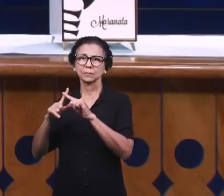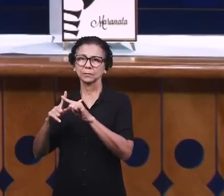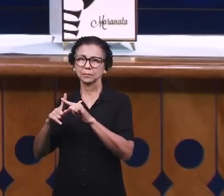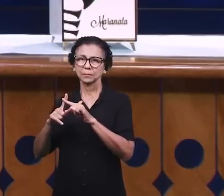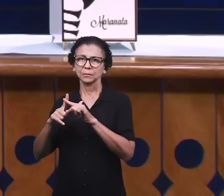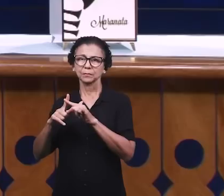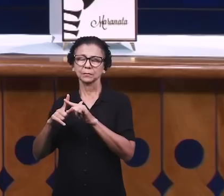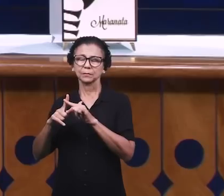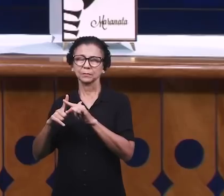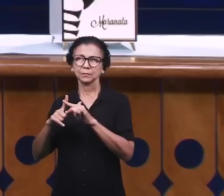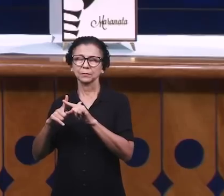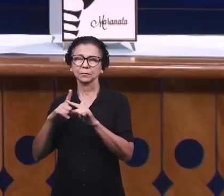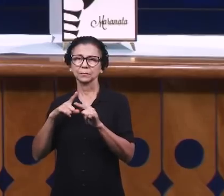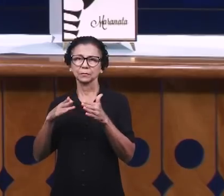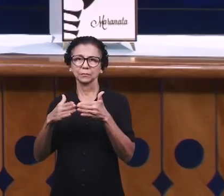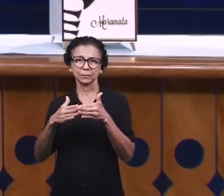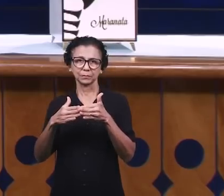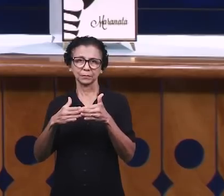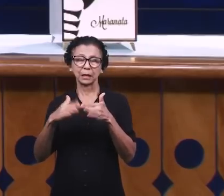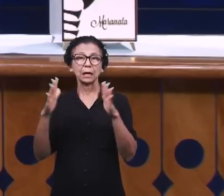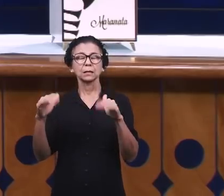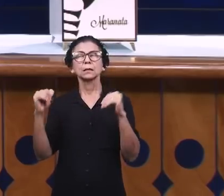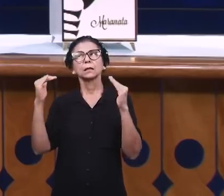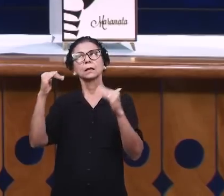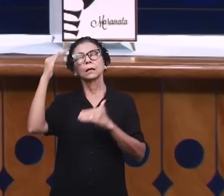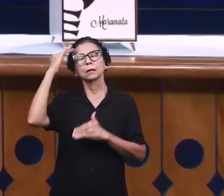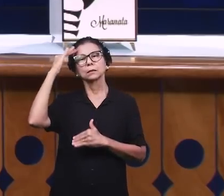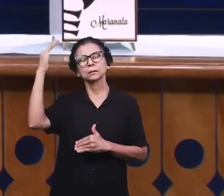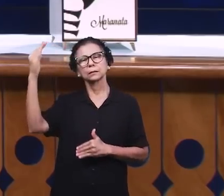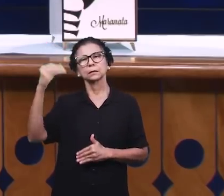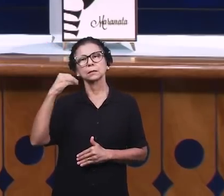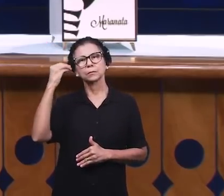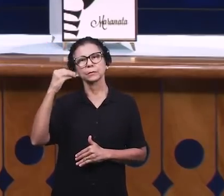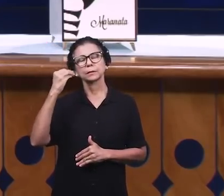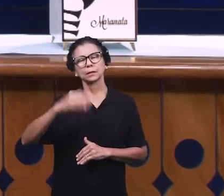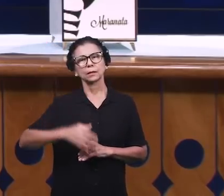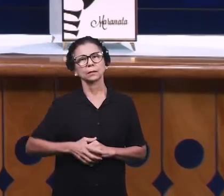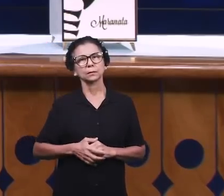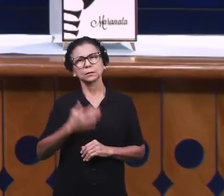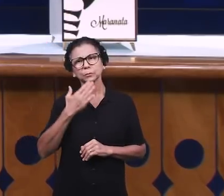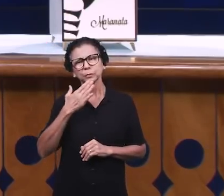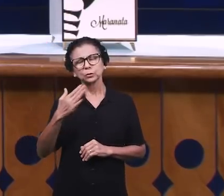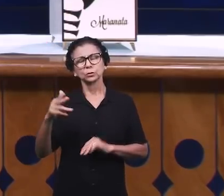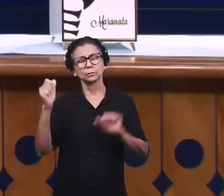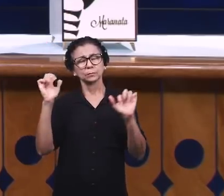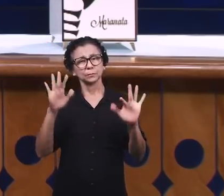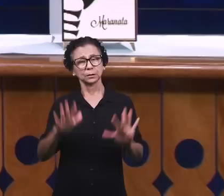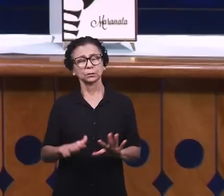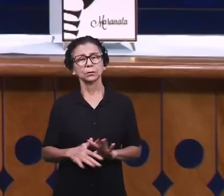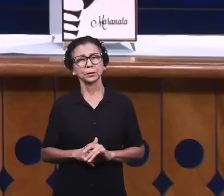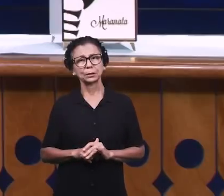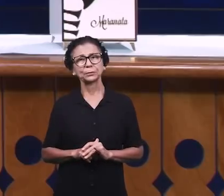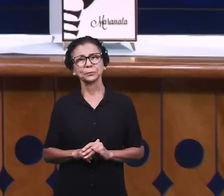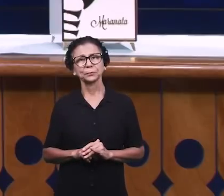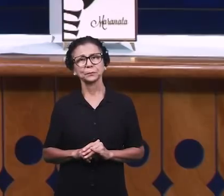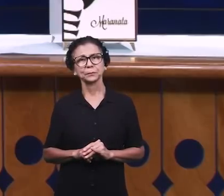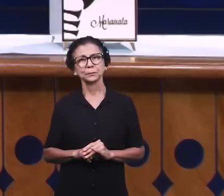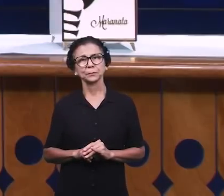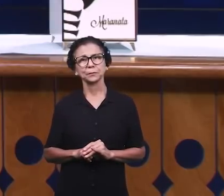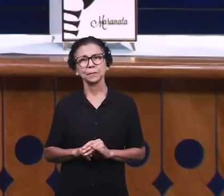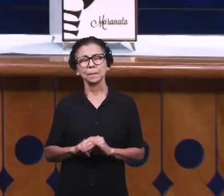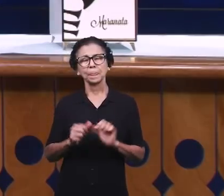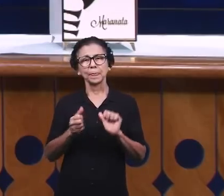direção e nós vivemos essa direção. Louvamos por isso, louvamos por mais uma experiência contigo. Pedimos agora que tu nos abençoes, recebas no teu